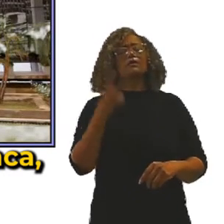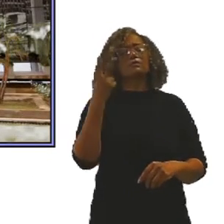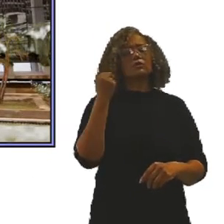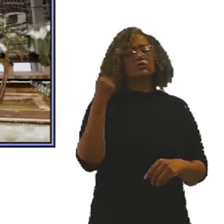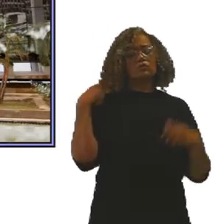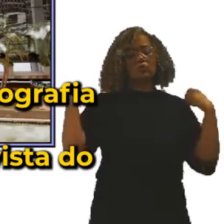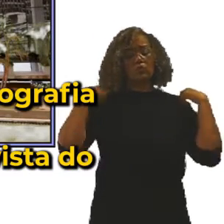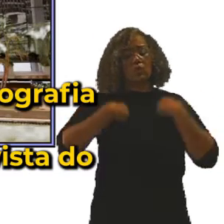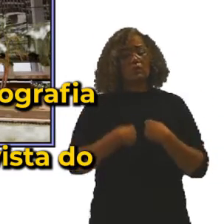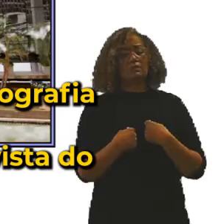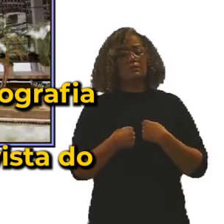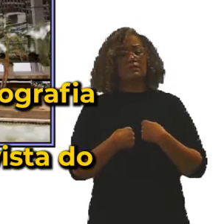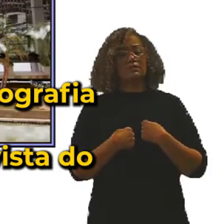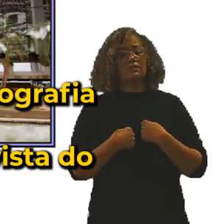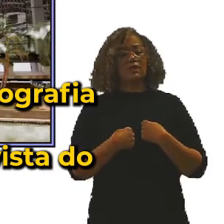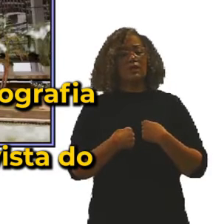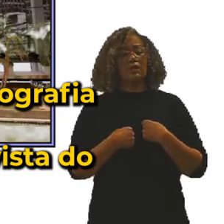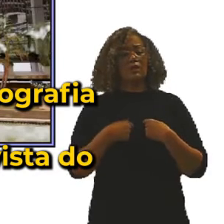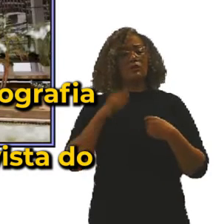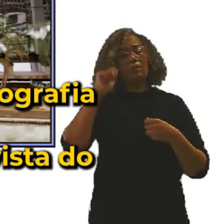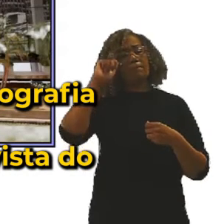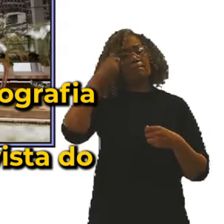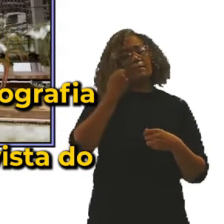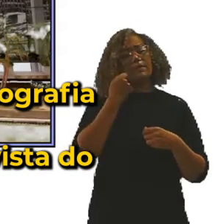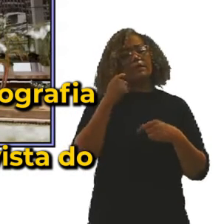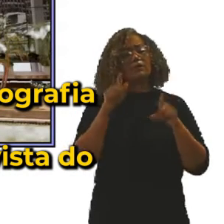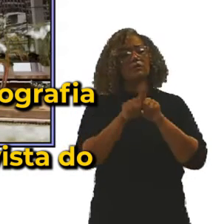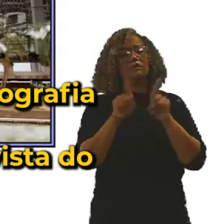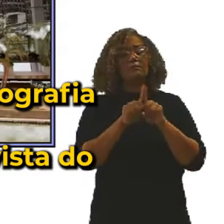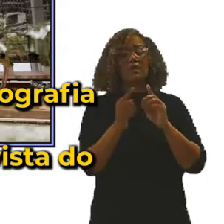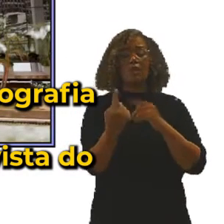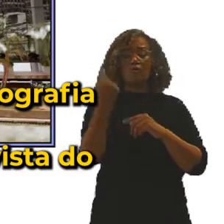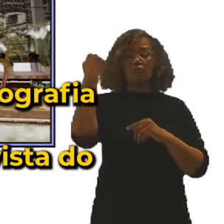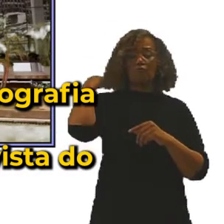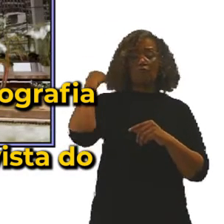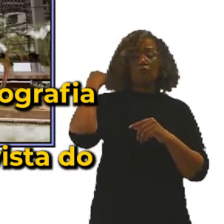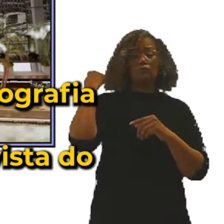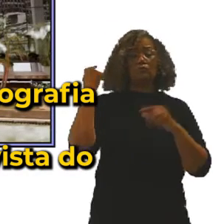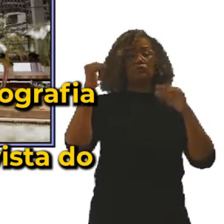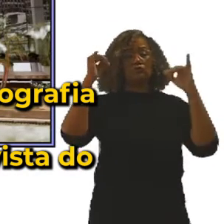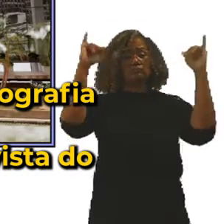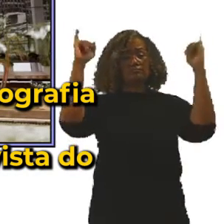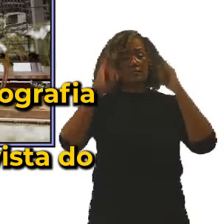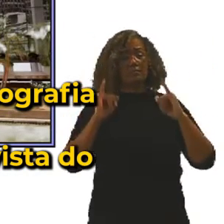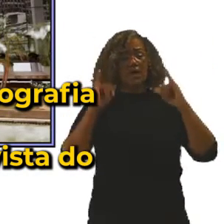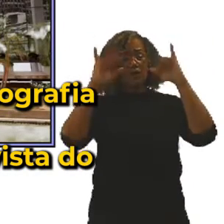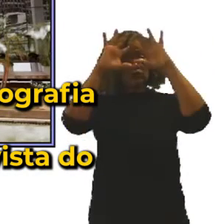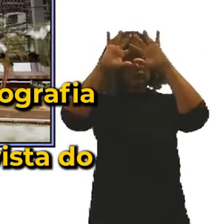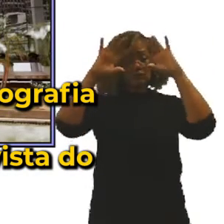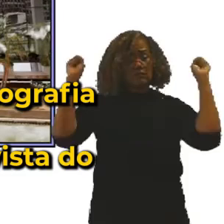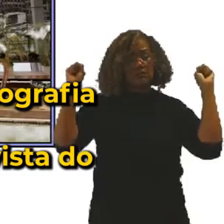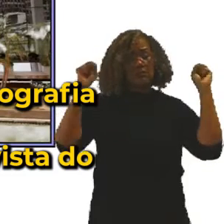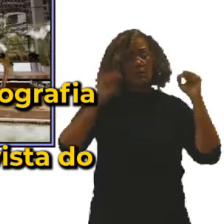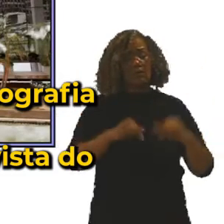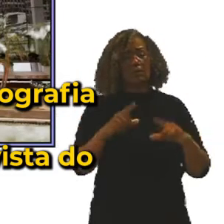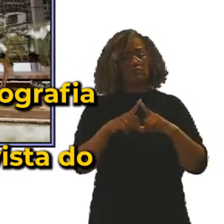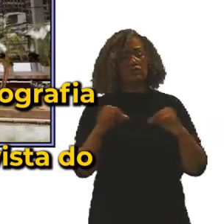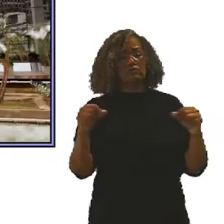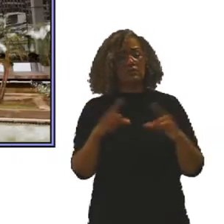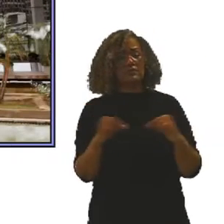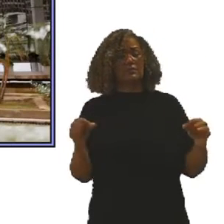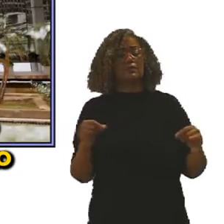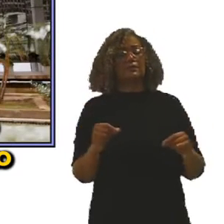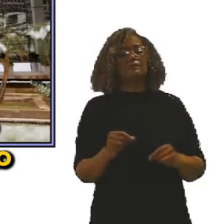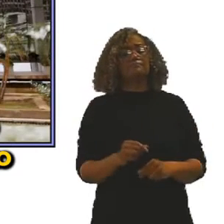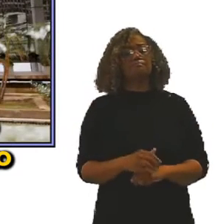cinza escuro. Ao fundo da minha imagem temos uma fotografia da fachada do Tribunal de Justiça do Distrito Federal, vista do eixo